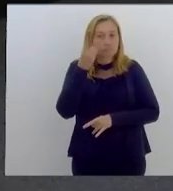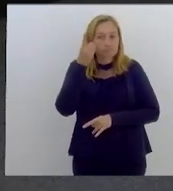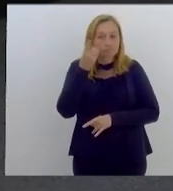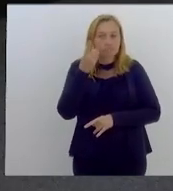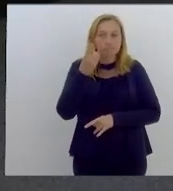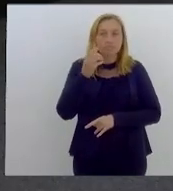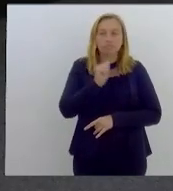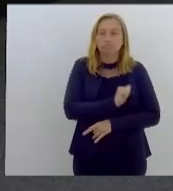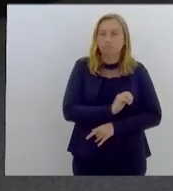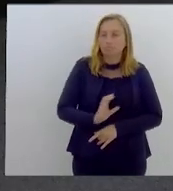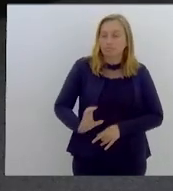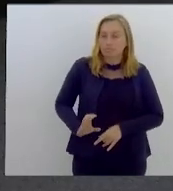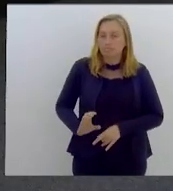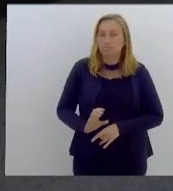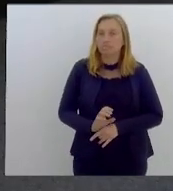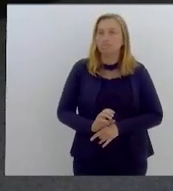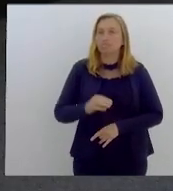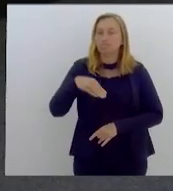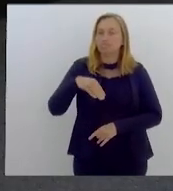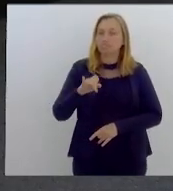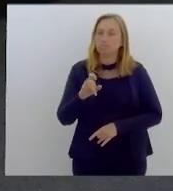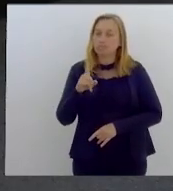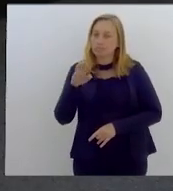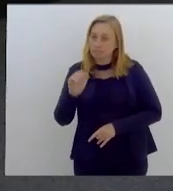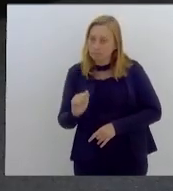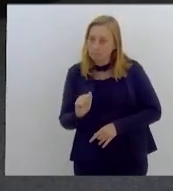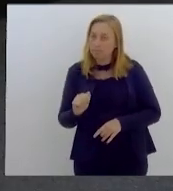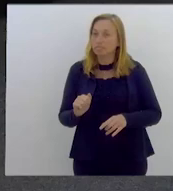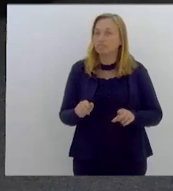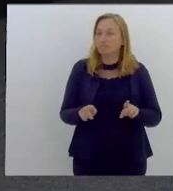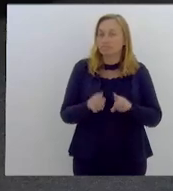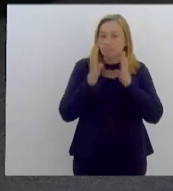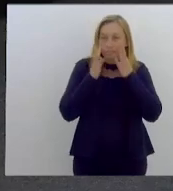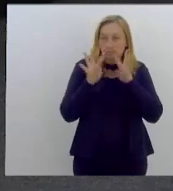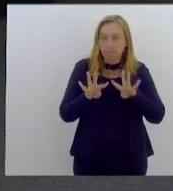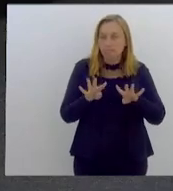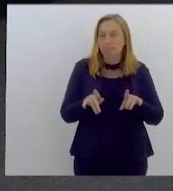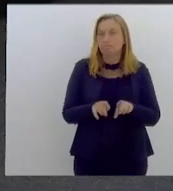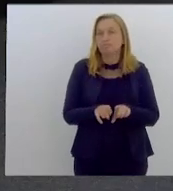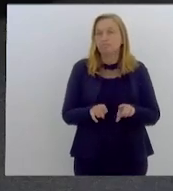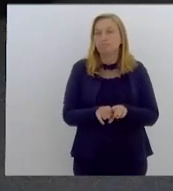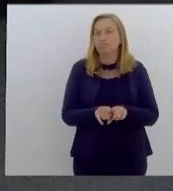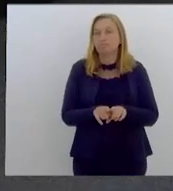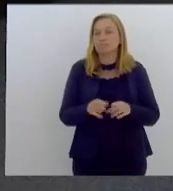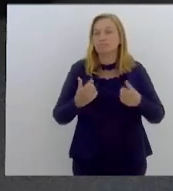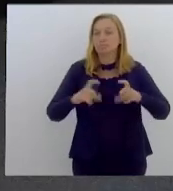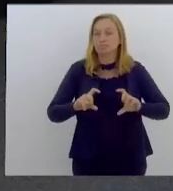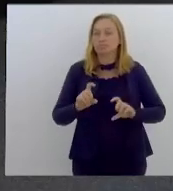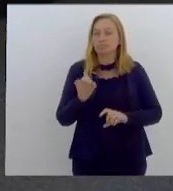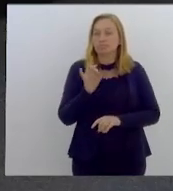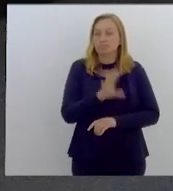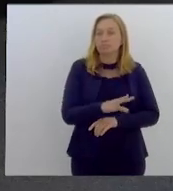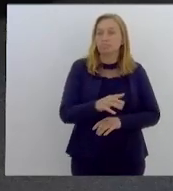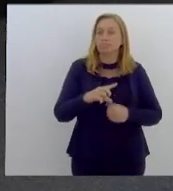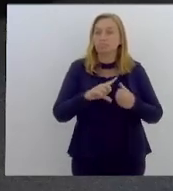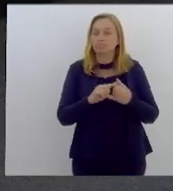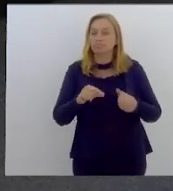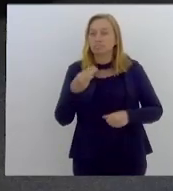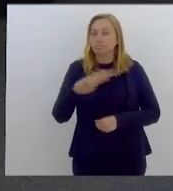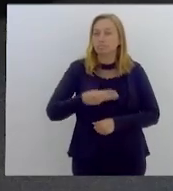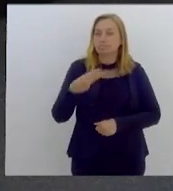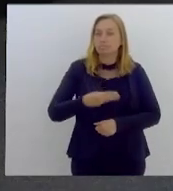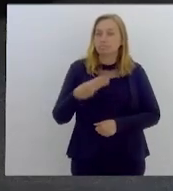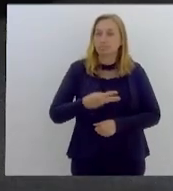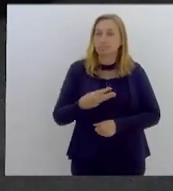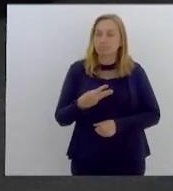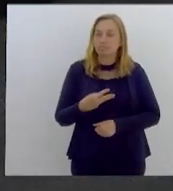deputado André, deputada Milena, presta atenção, o parágrafo único, o artigo 3º, é uma